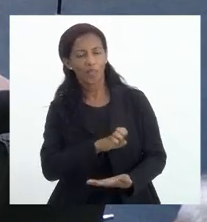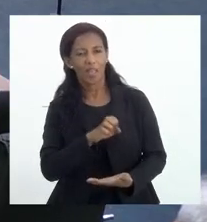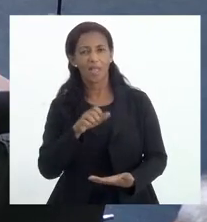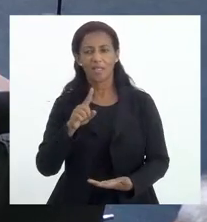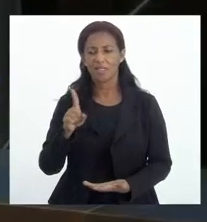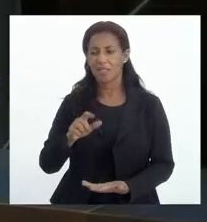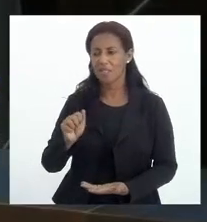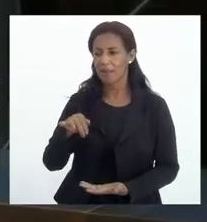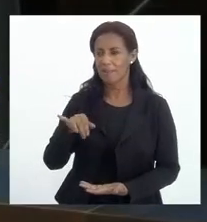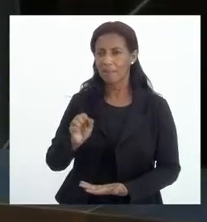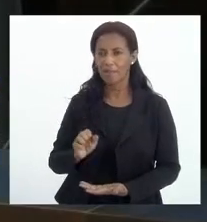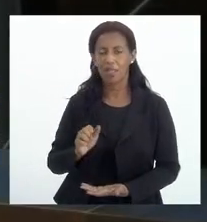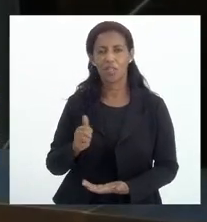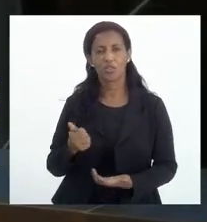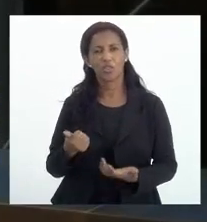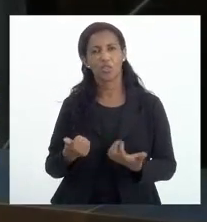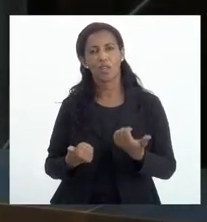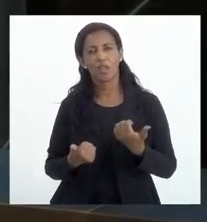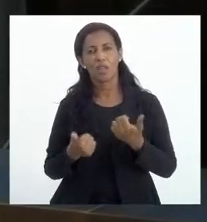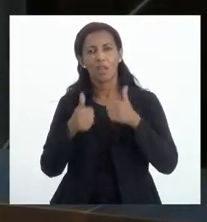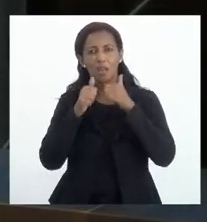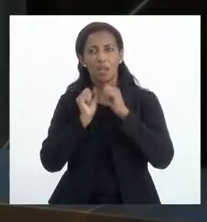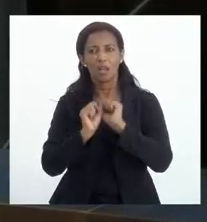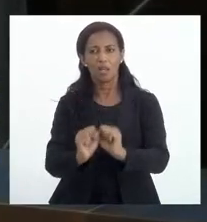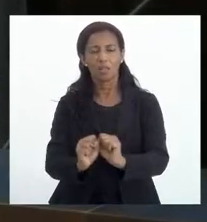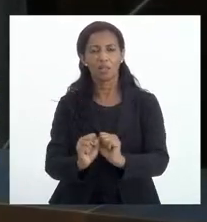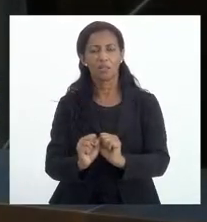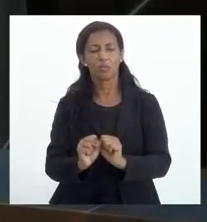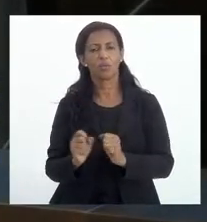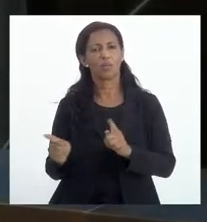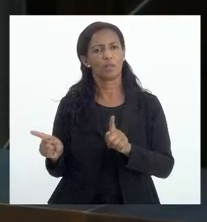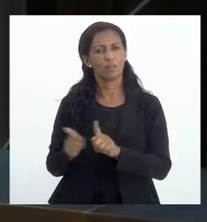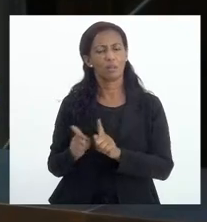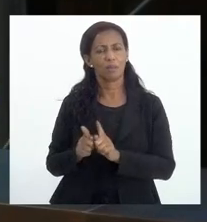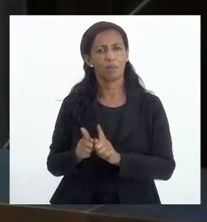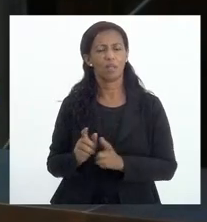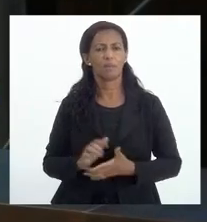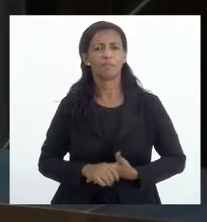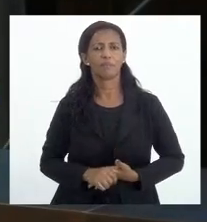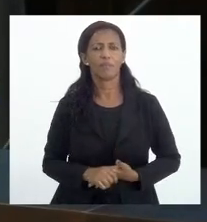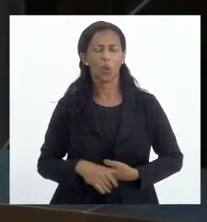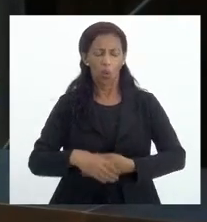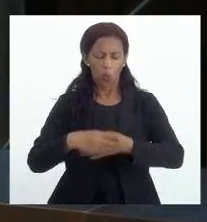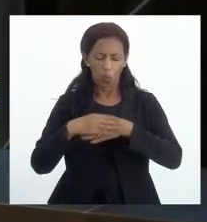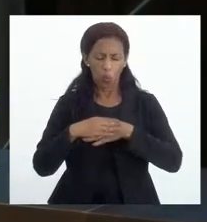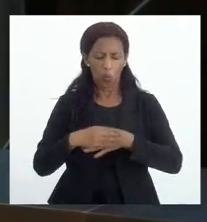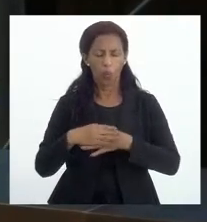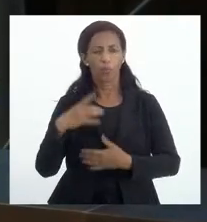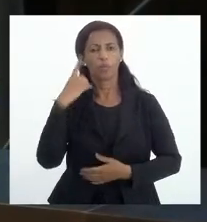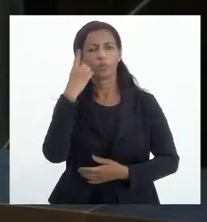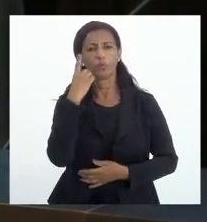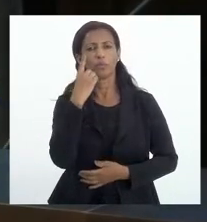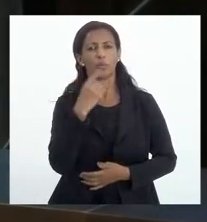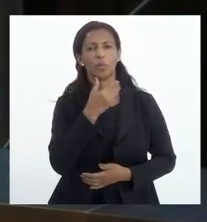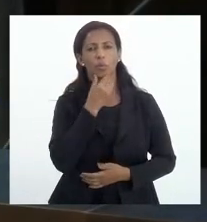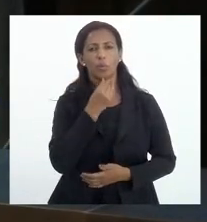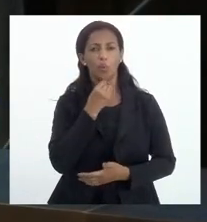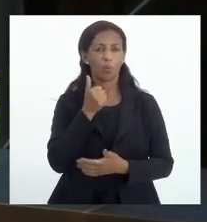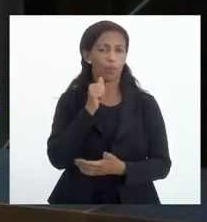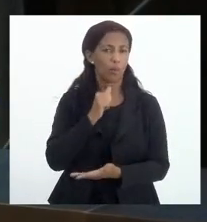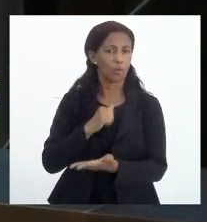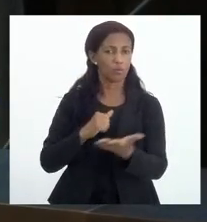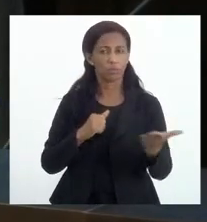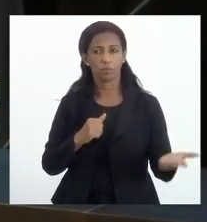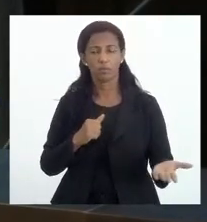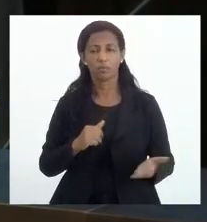a assessora do defensor, enfim, cumprimentando as deputadas e deputados aqui